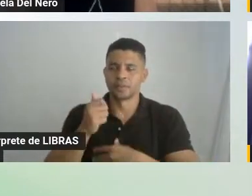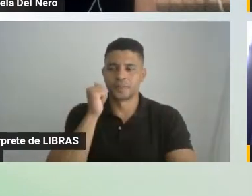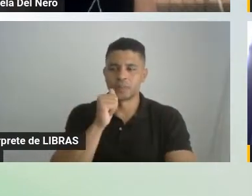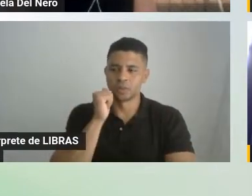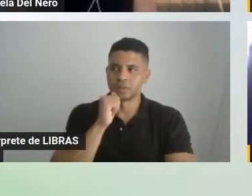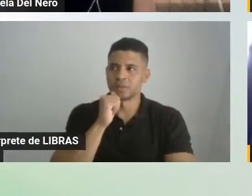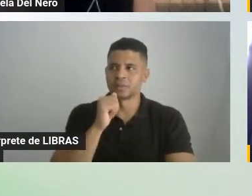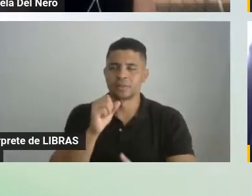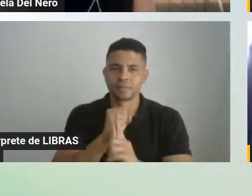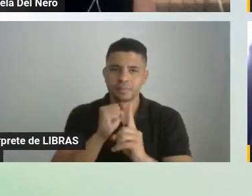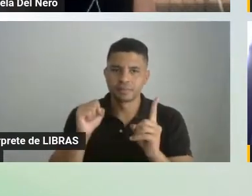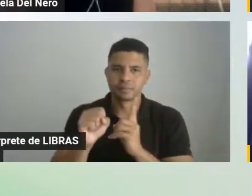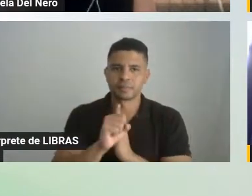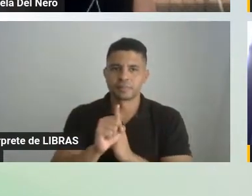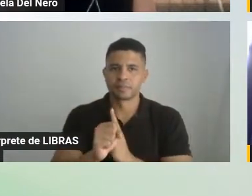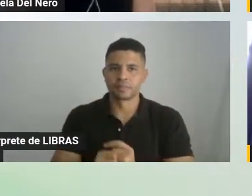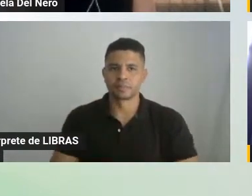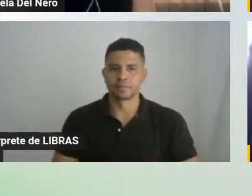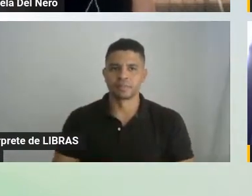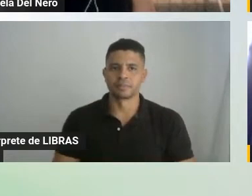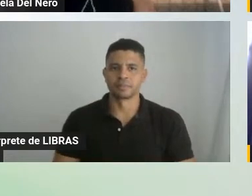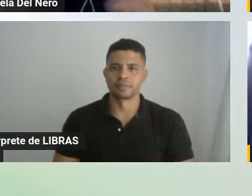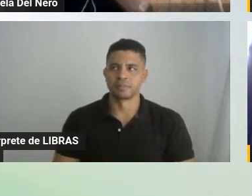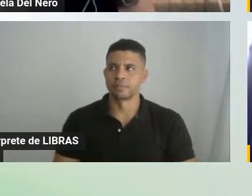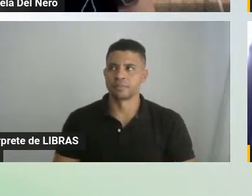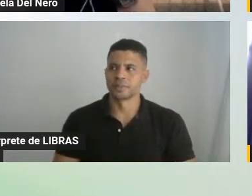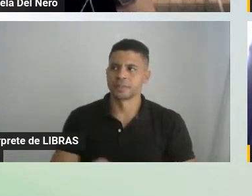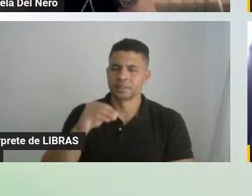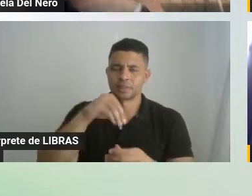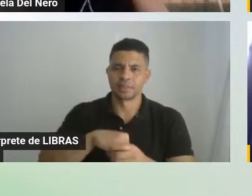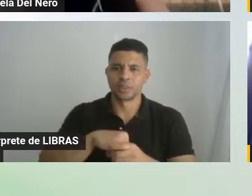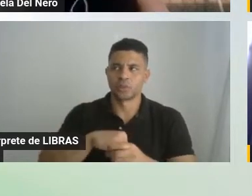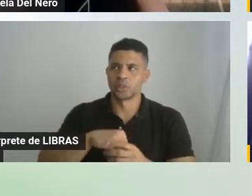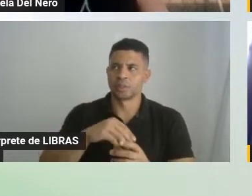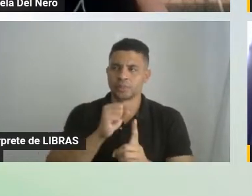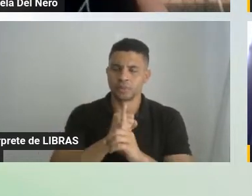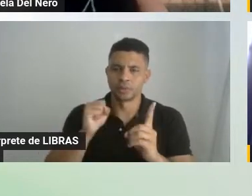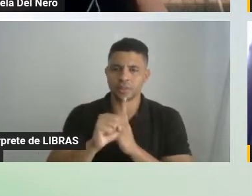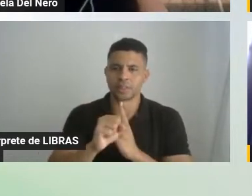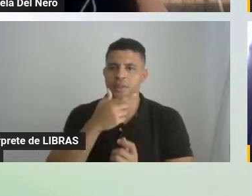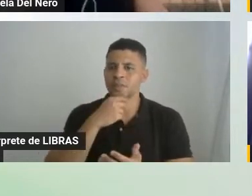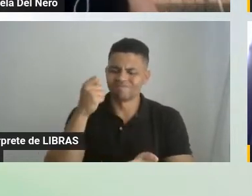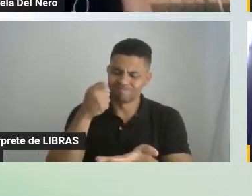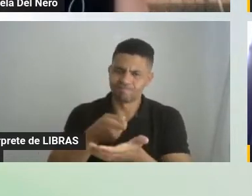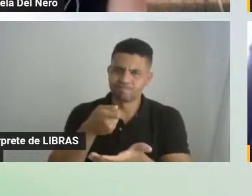sociedade, dentro de uma sociedade machista, não é? Meninos e meninas